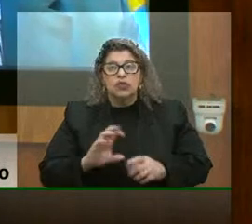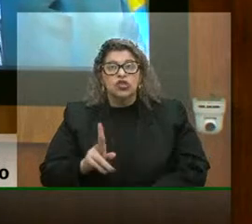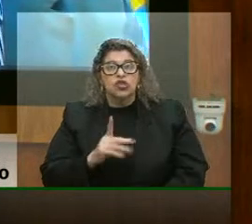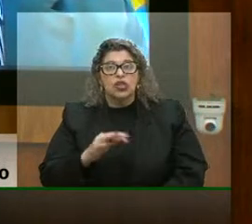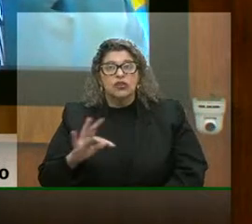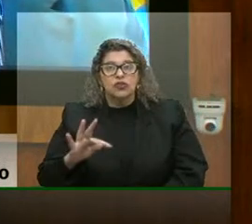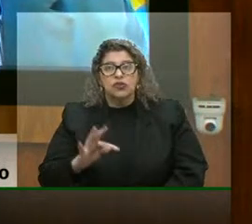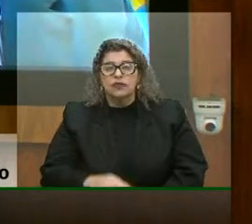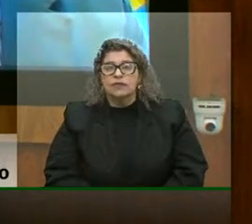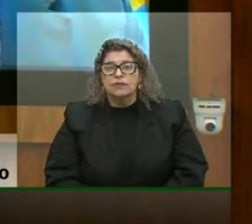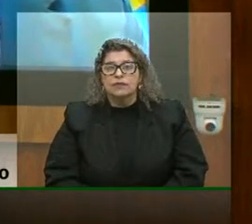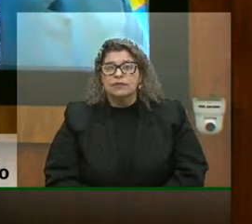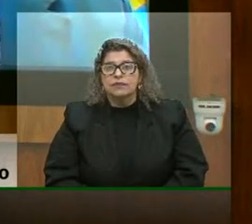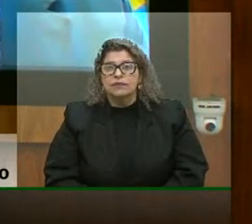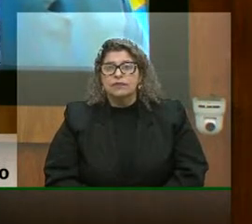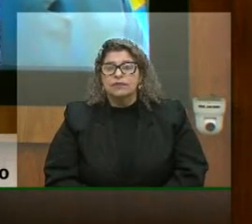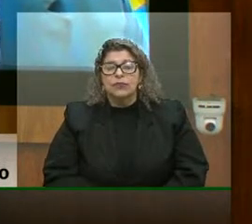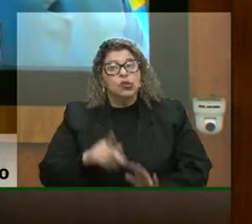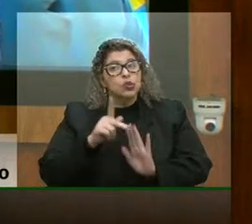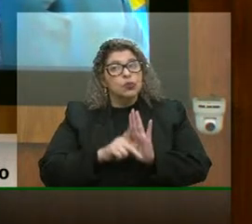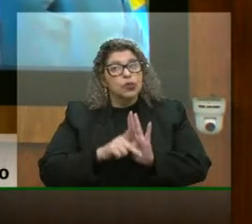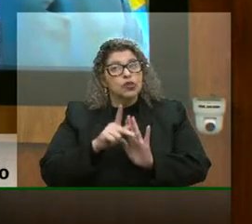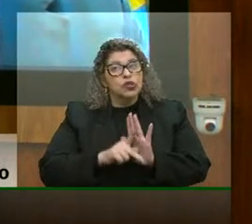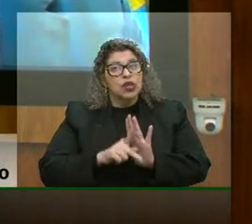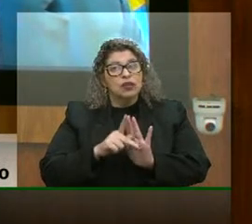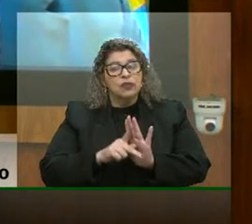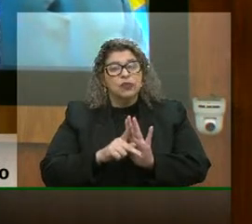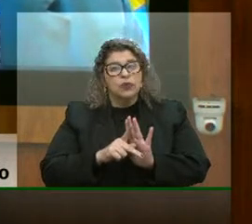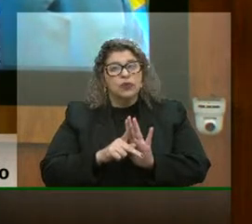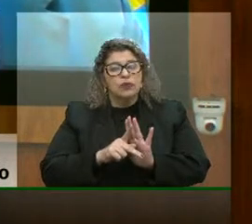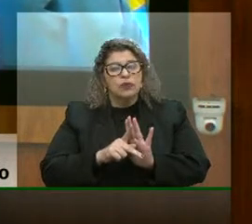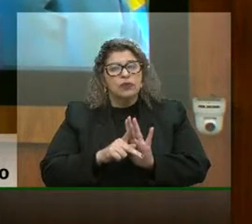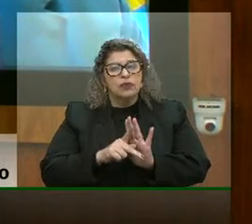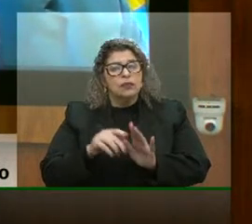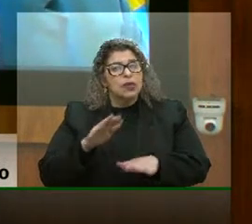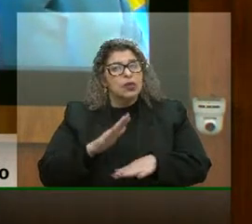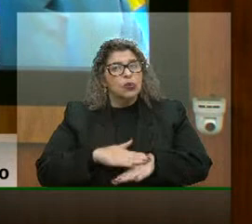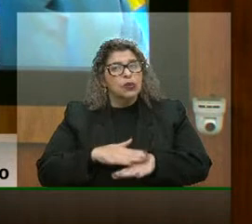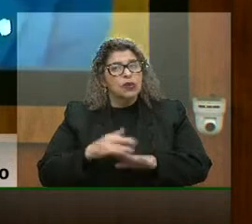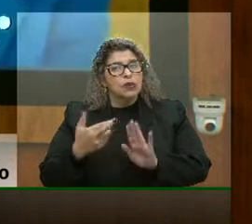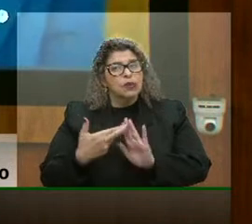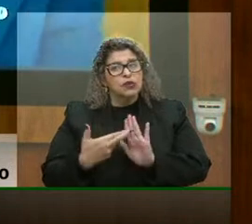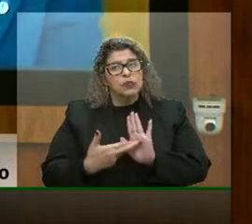pela. O encaminhamento do projeto, né? Exatamente, com a palavra aí, Vossa Excelência, pelo tempo regimental.